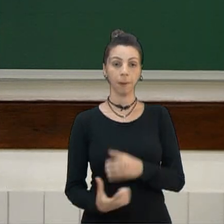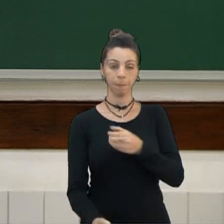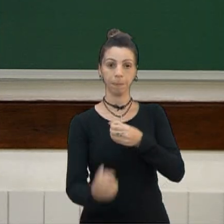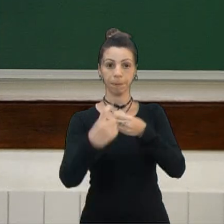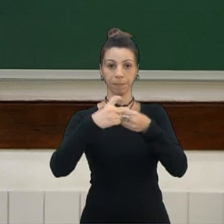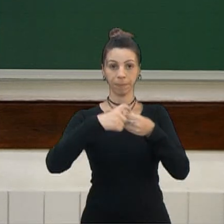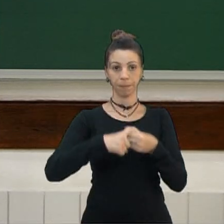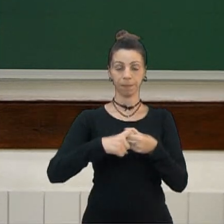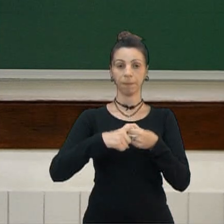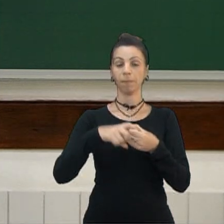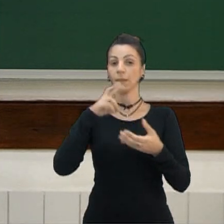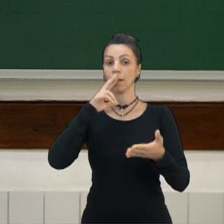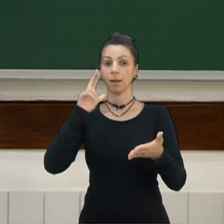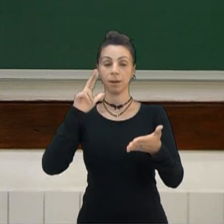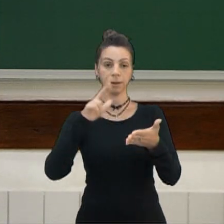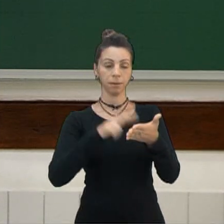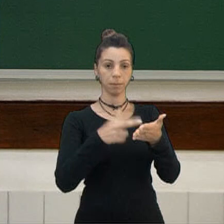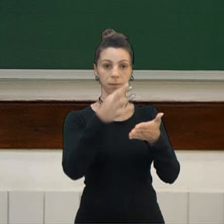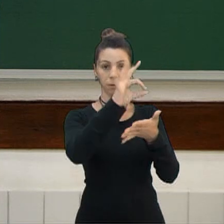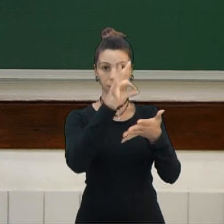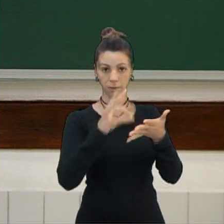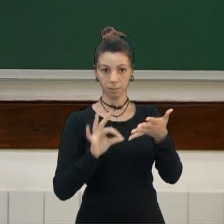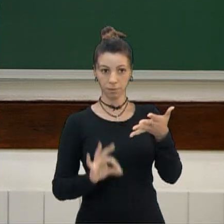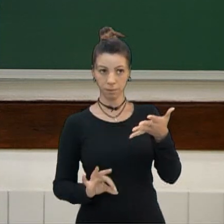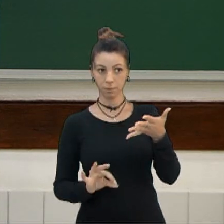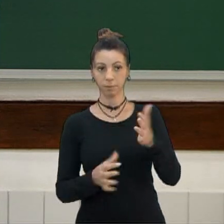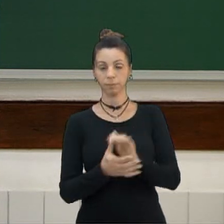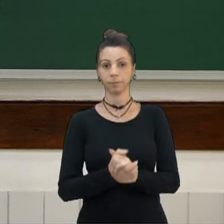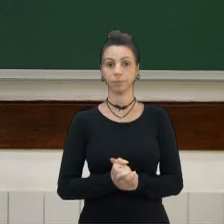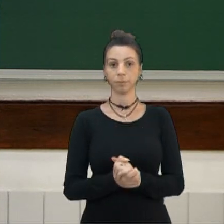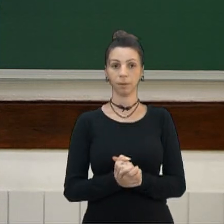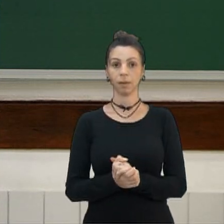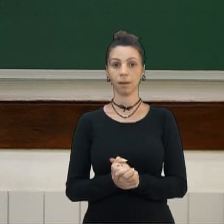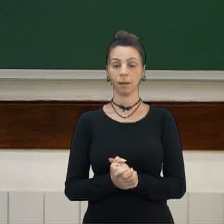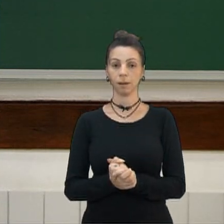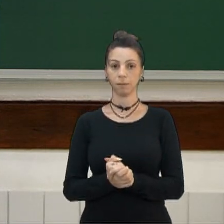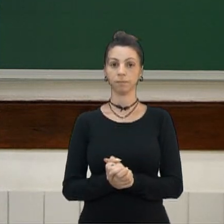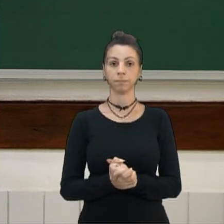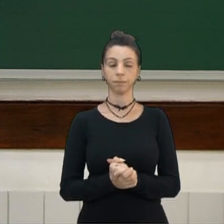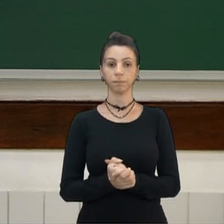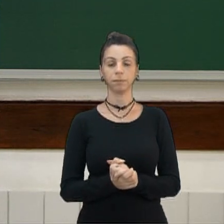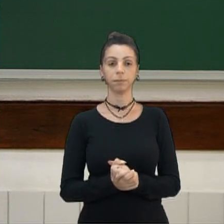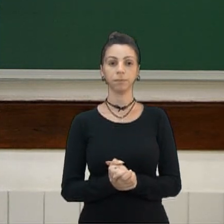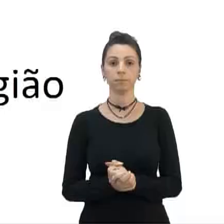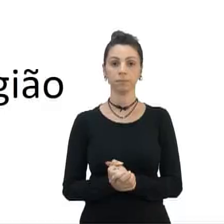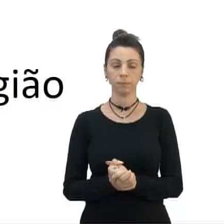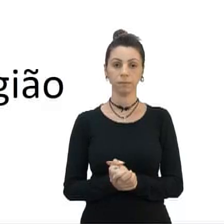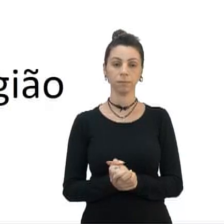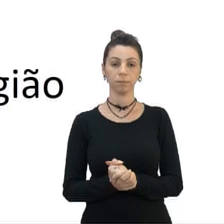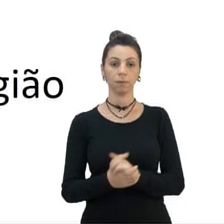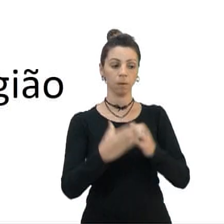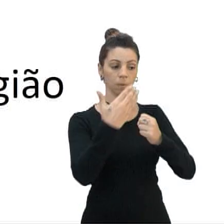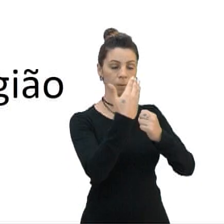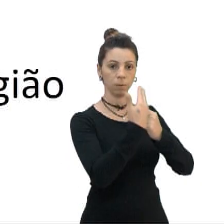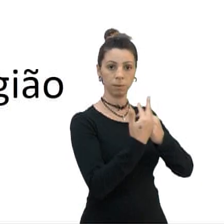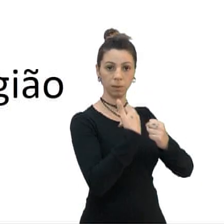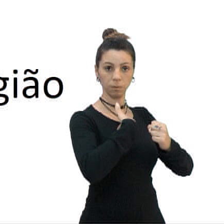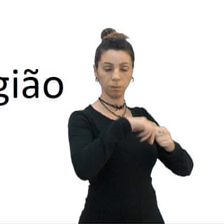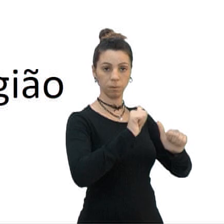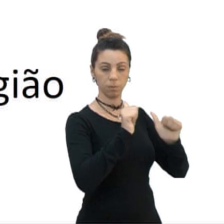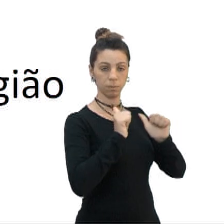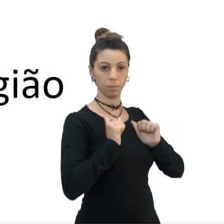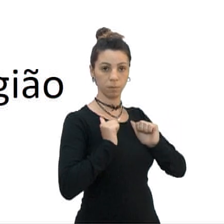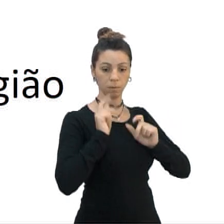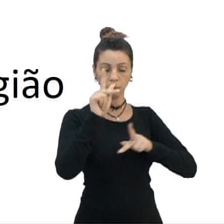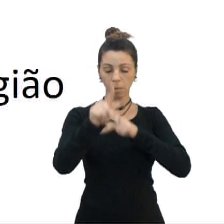voltamos então à resposta correta da questão do slide. Eu vou repetir novamente. Num Estado laico, os cidadãos